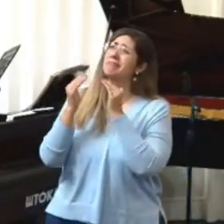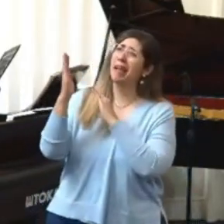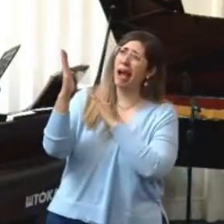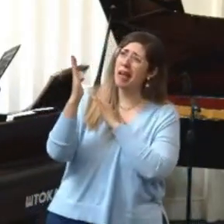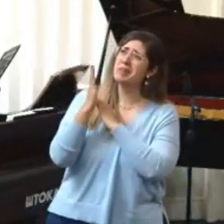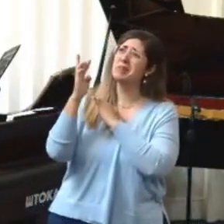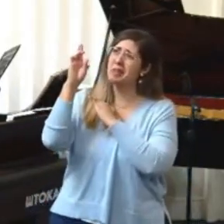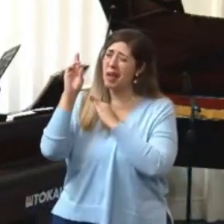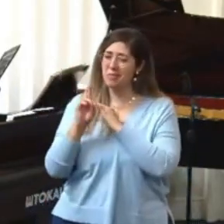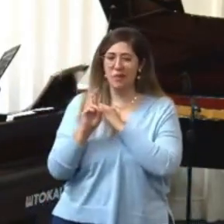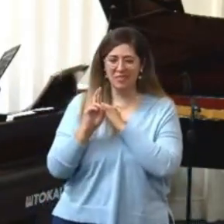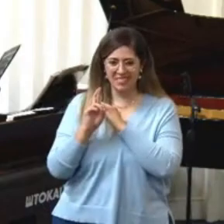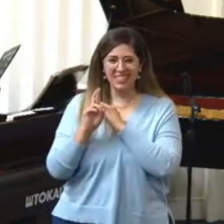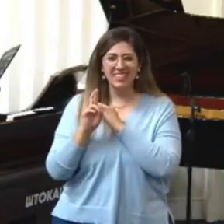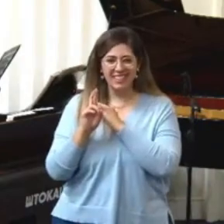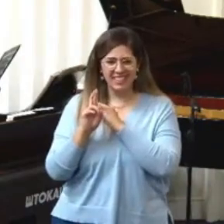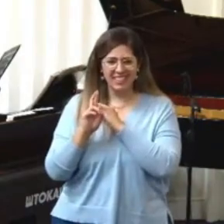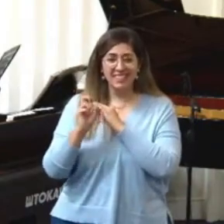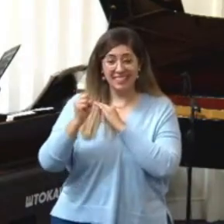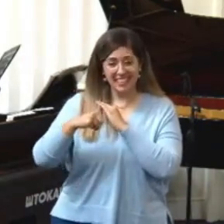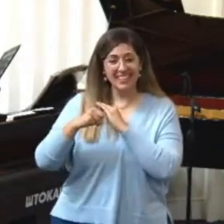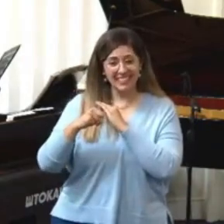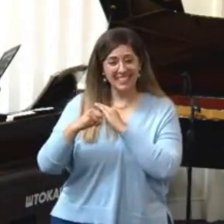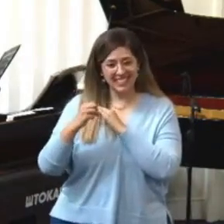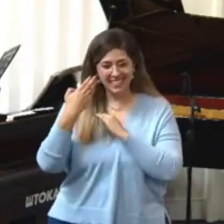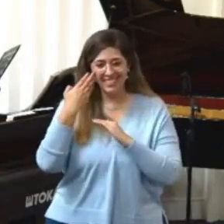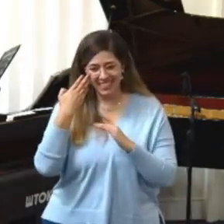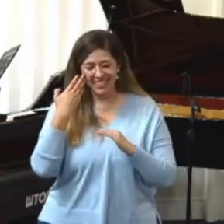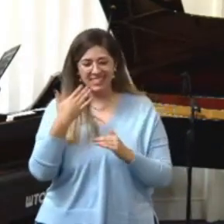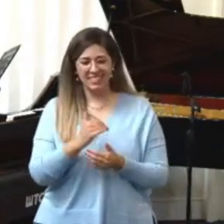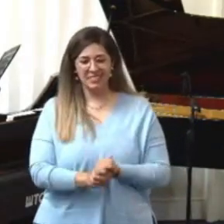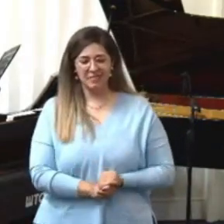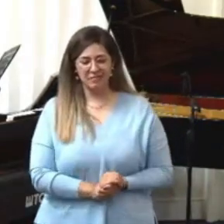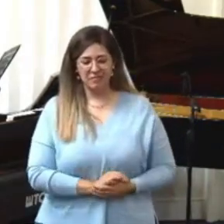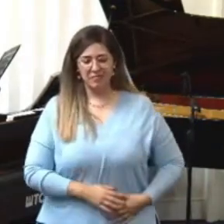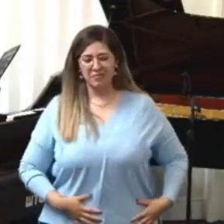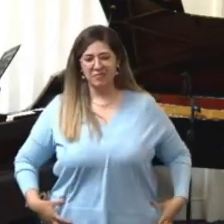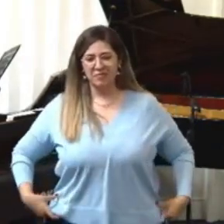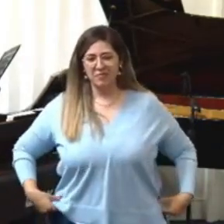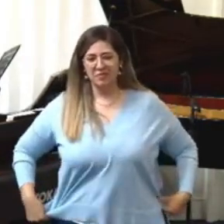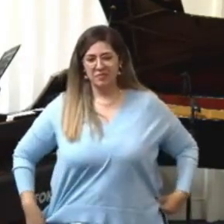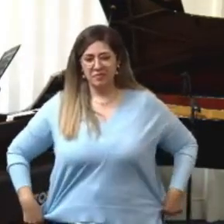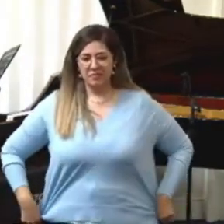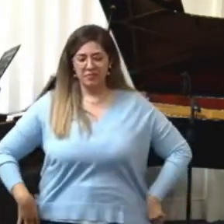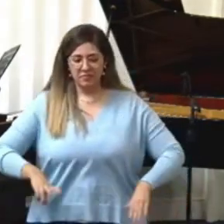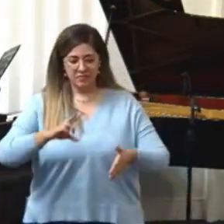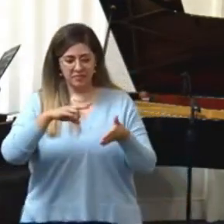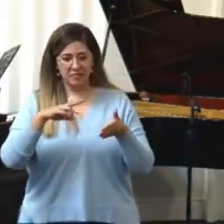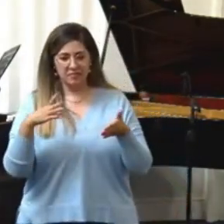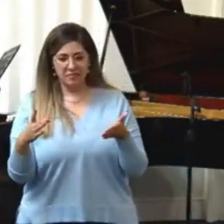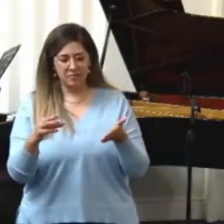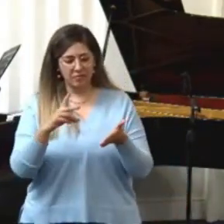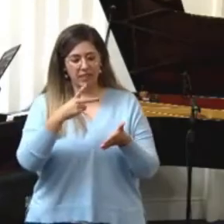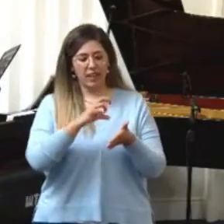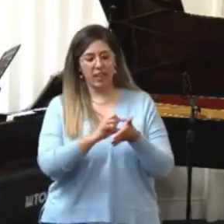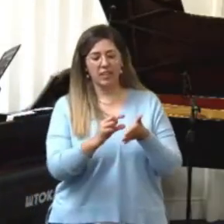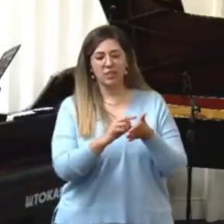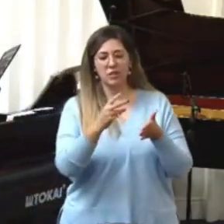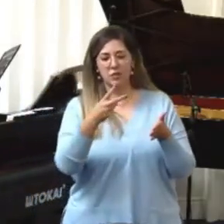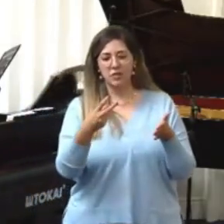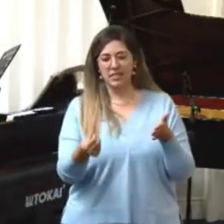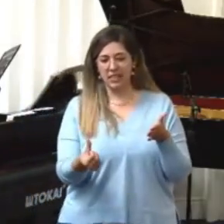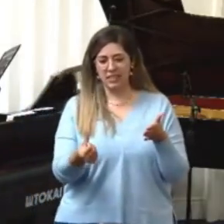no versículo 26 para frente. Sansão, logo depois de passar por